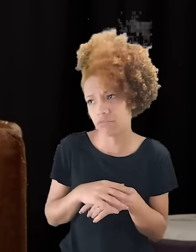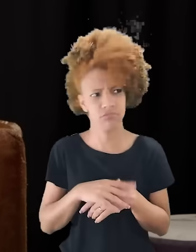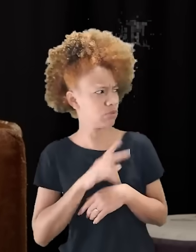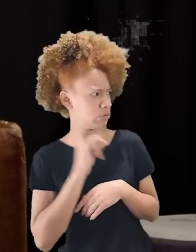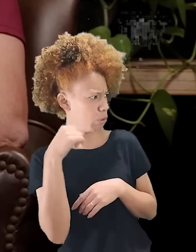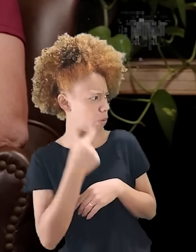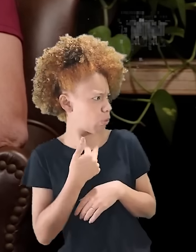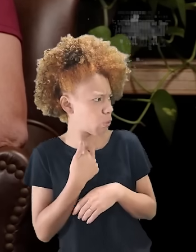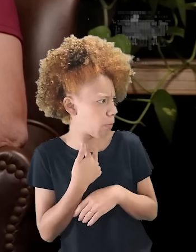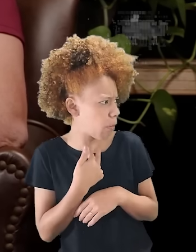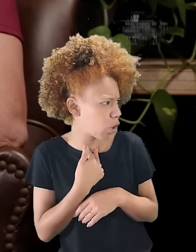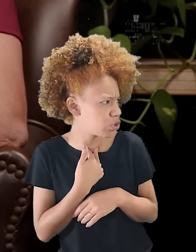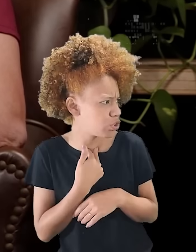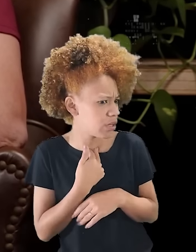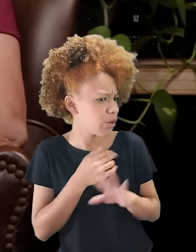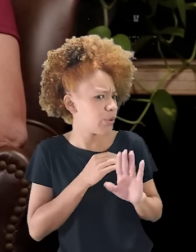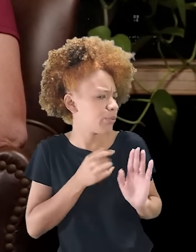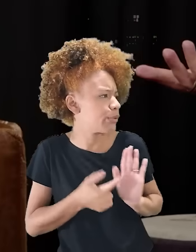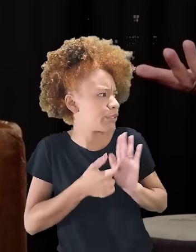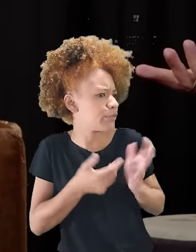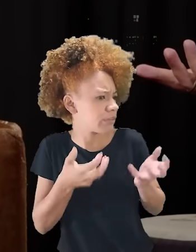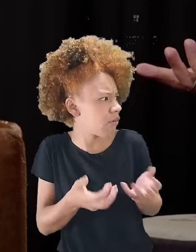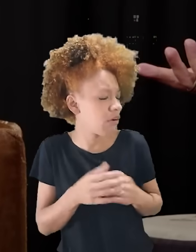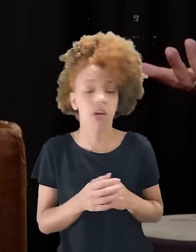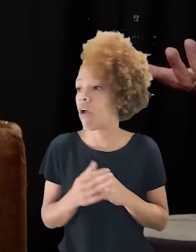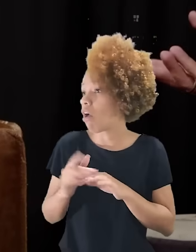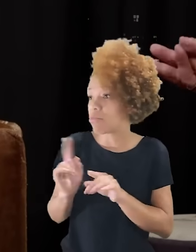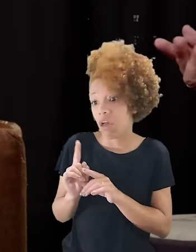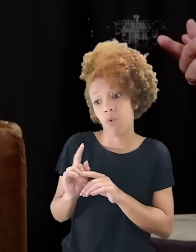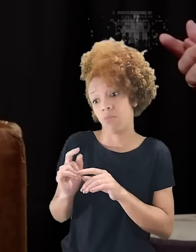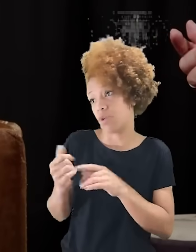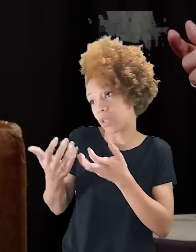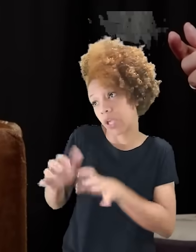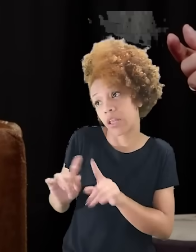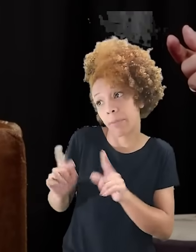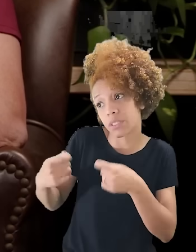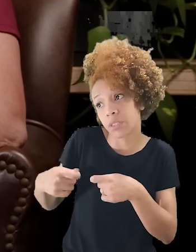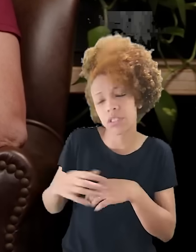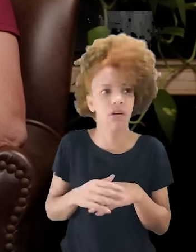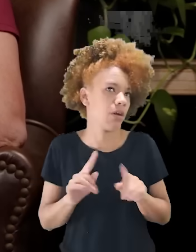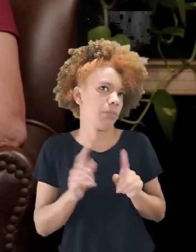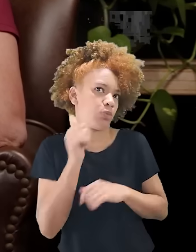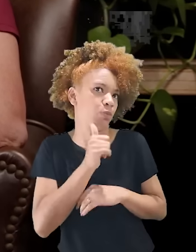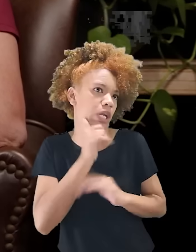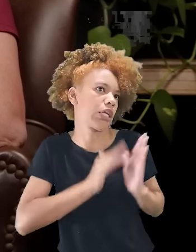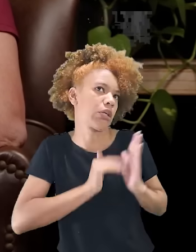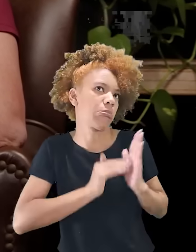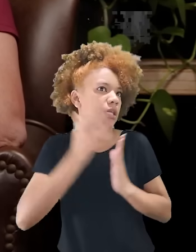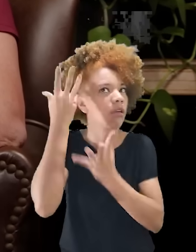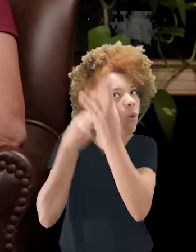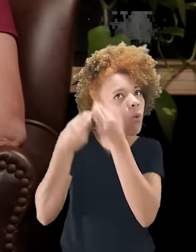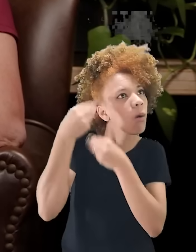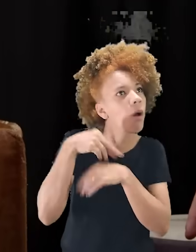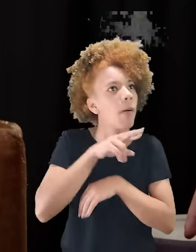coisa Lou quer dizer você não pode ser o que você quer ser não eu não queria ser mas eu precisei sim mas exemplo uma mulherque quer pintar um cabelo de